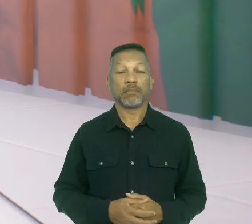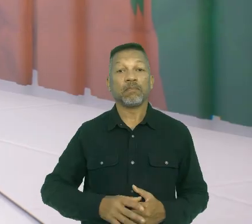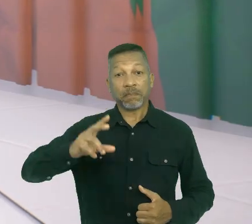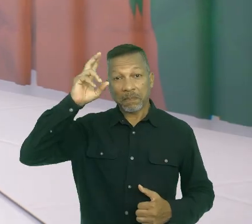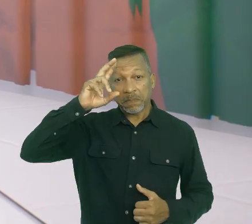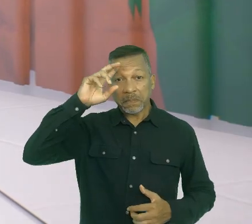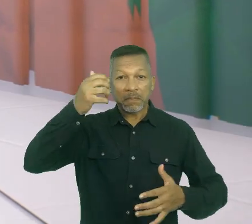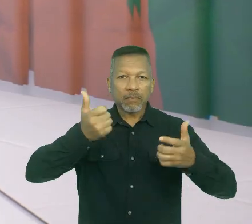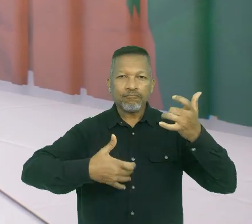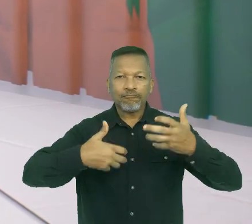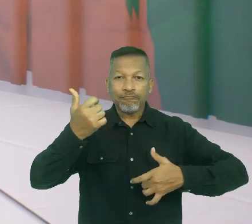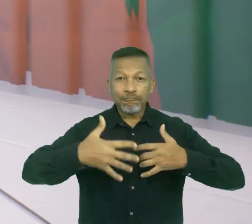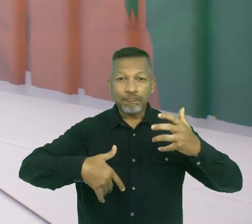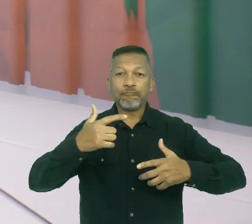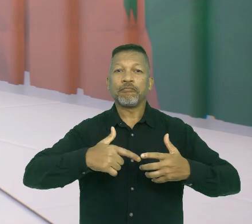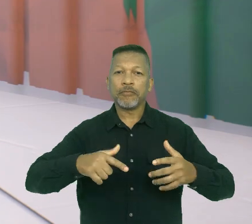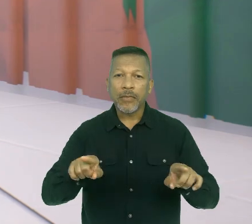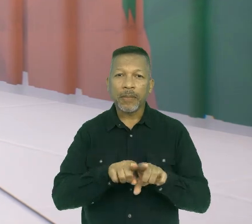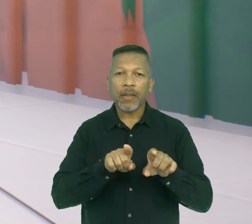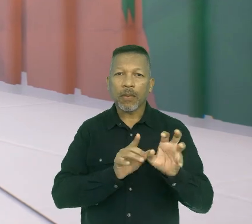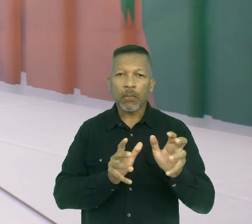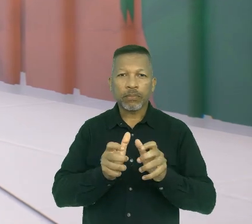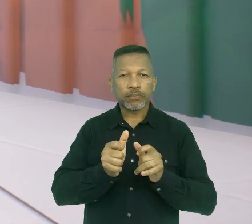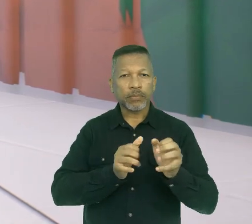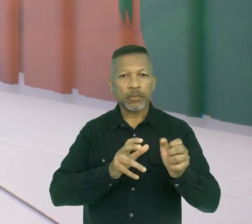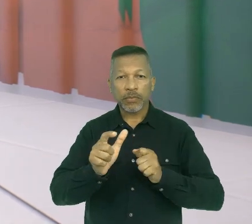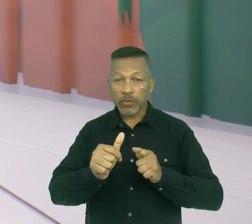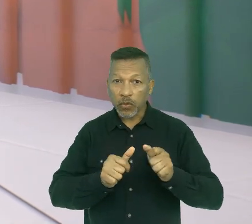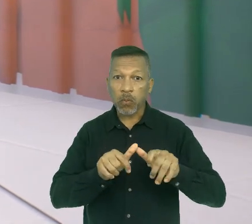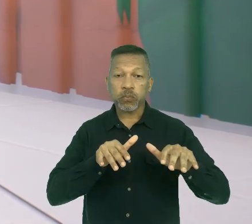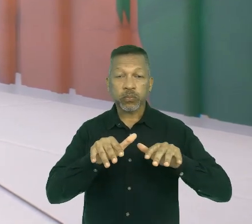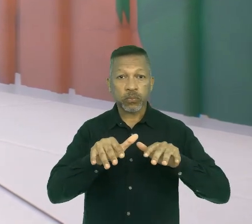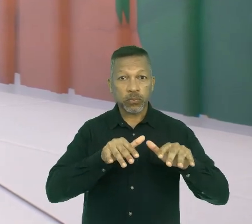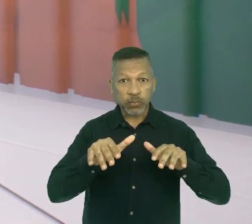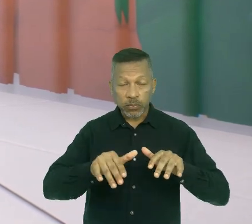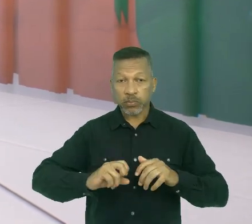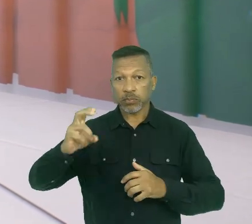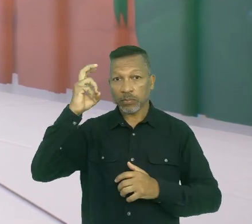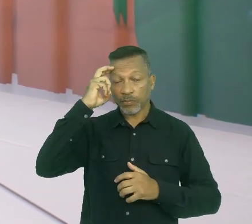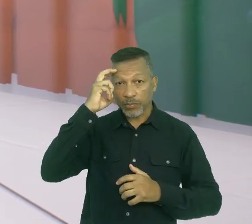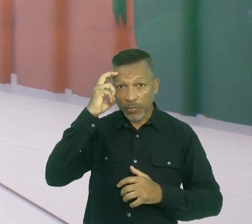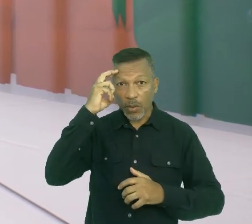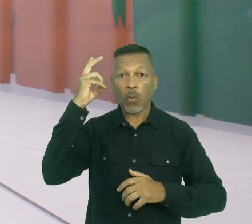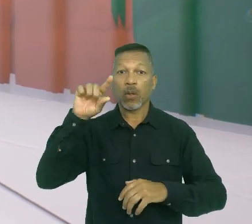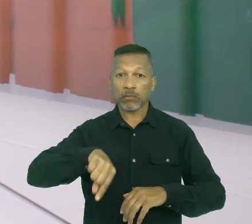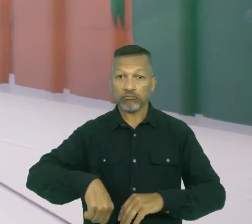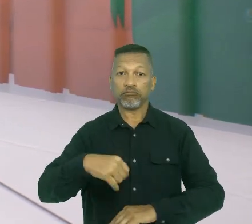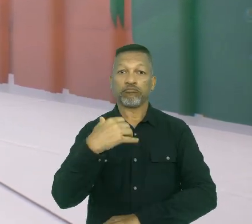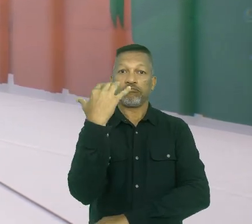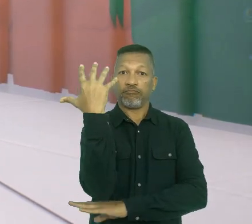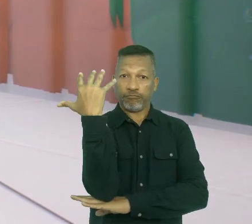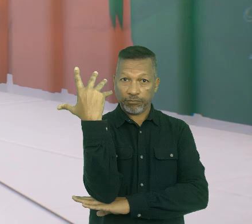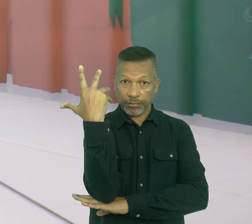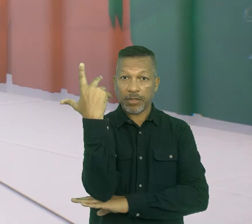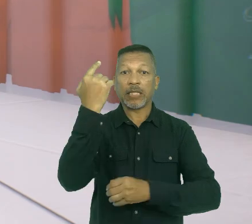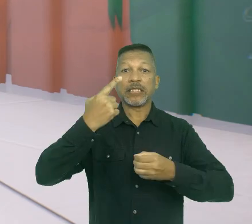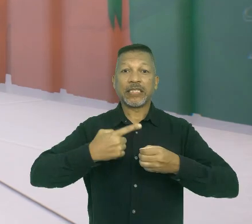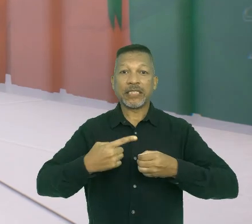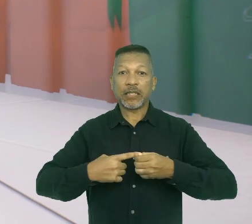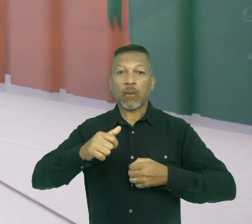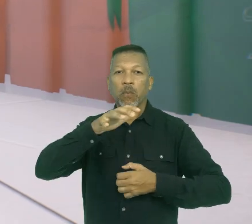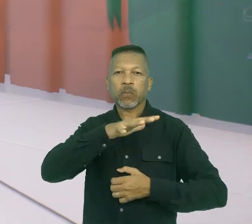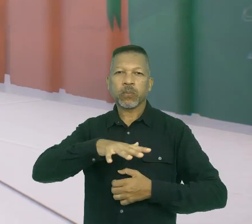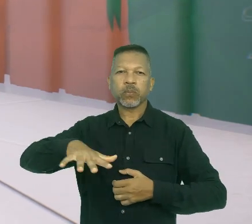A contação de histórias e o artesanato também são manifestações culturais vivas de Ipatinga, cidade com maior área